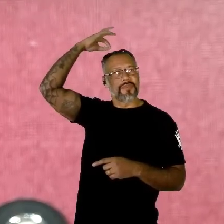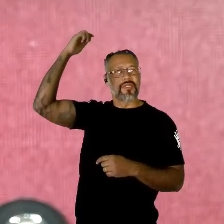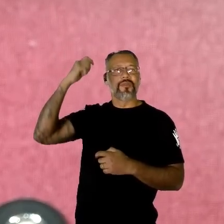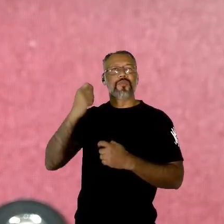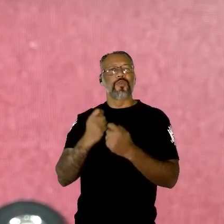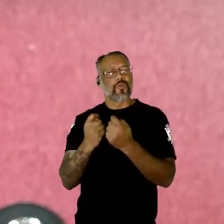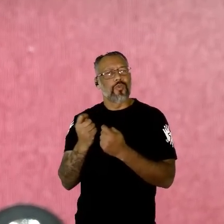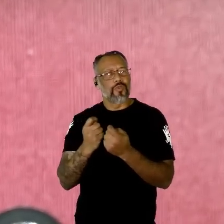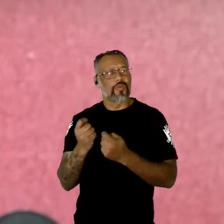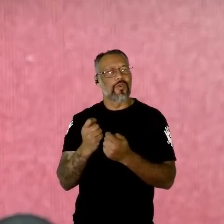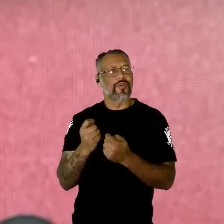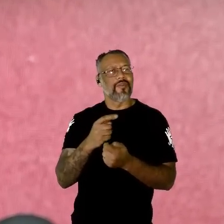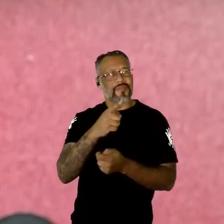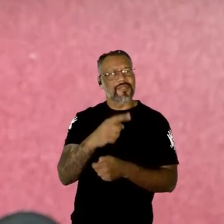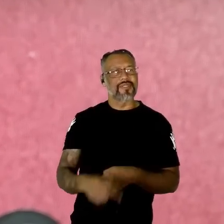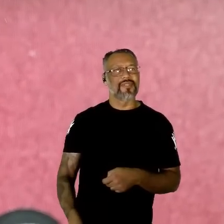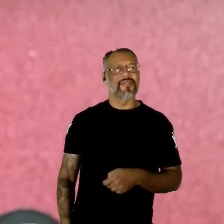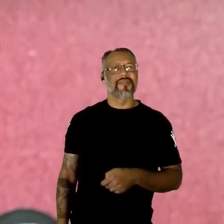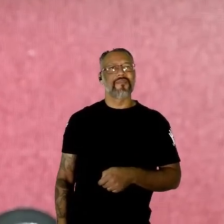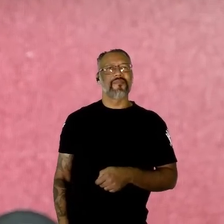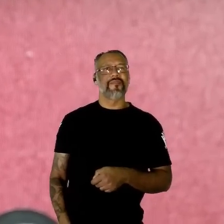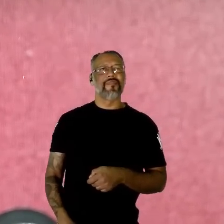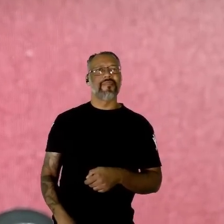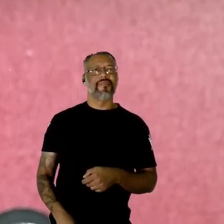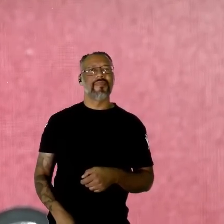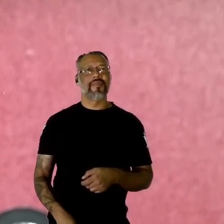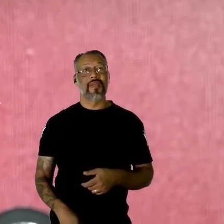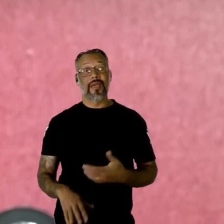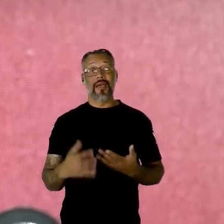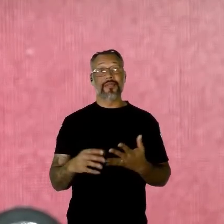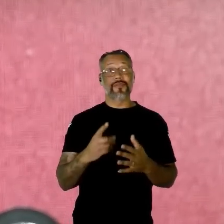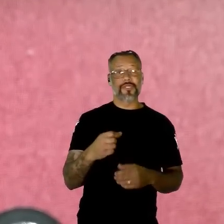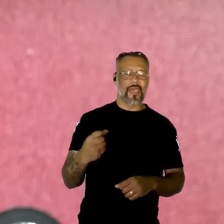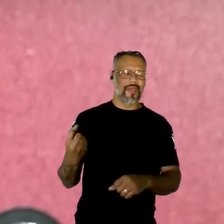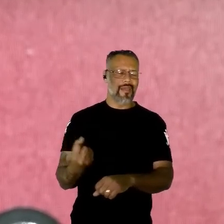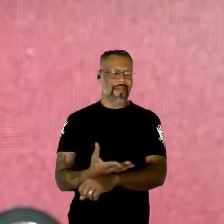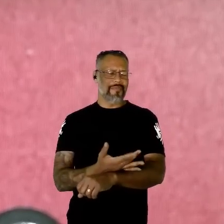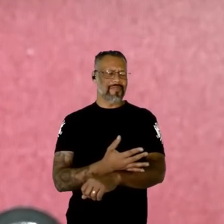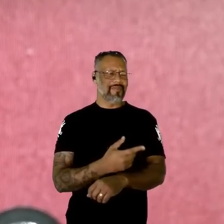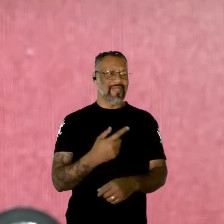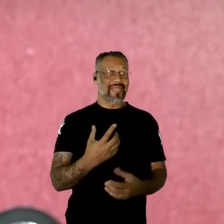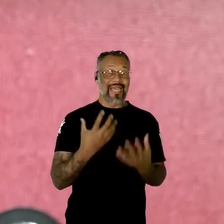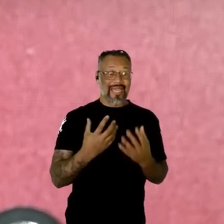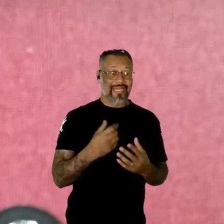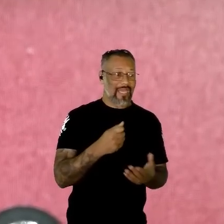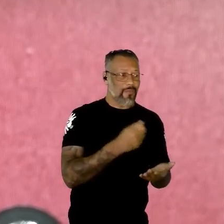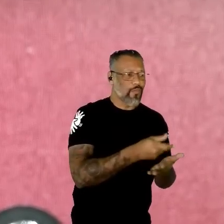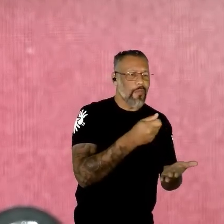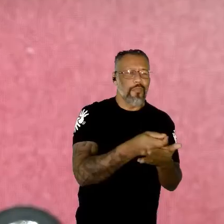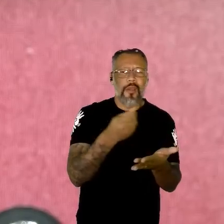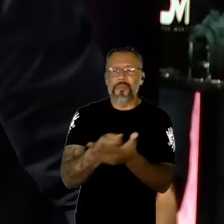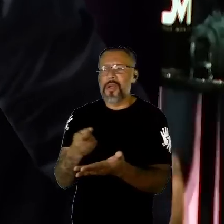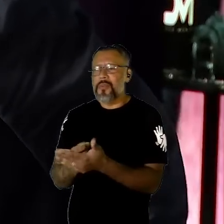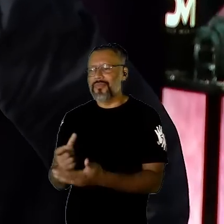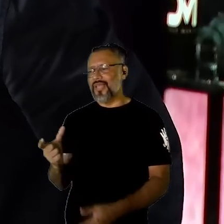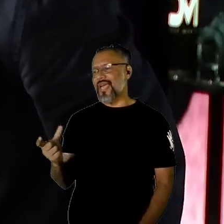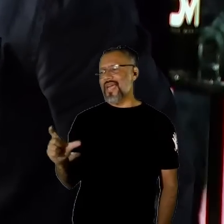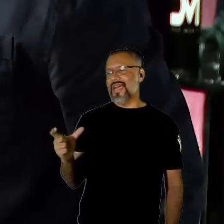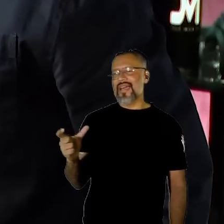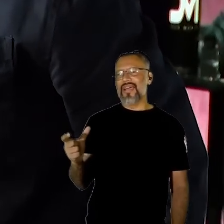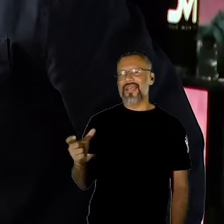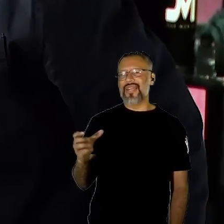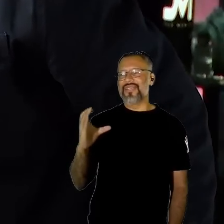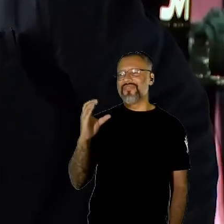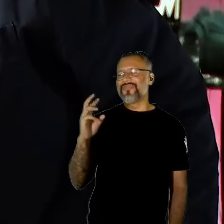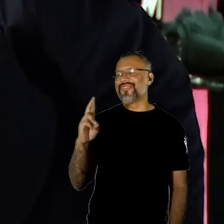mim é o espírito é o espírito que quando você tá emocionado Quer comprar uma coisa que não precisa o cartão de crédito trava e você fala mas tem limite mas o cartão